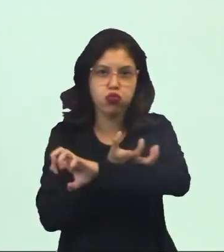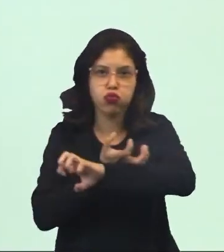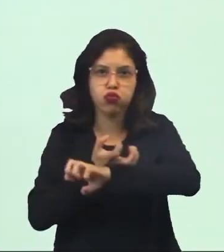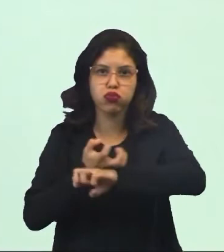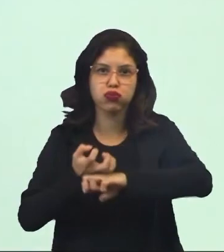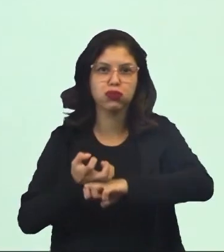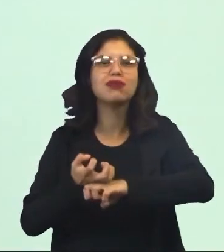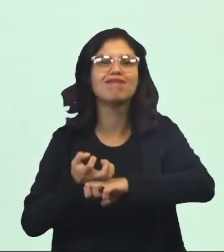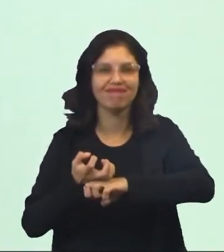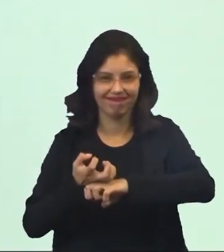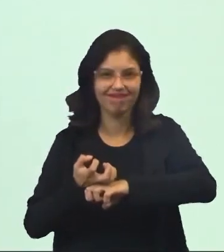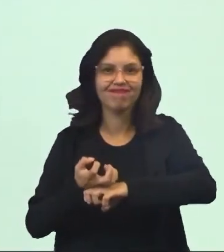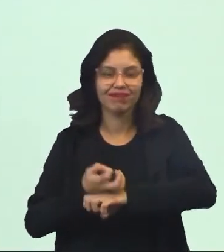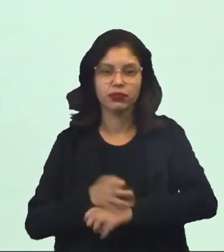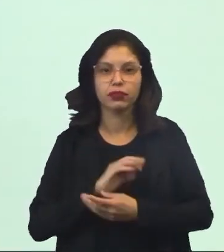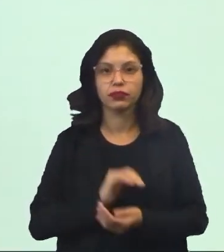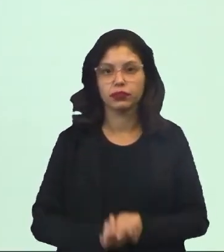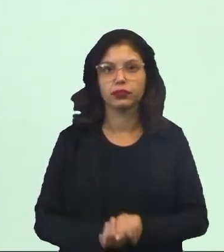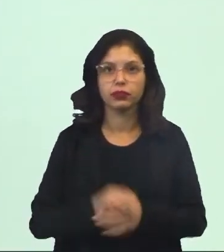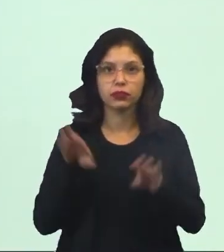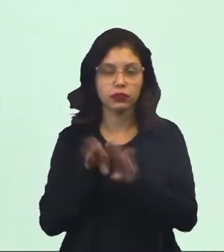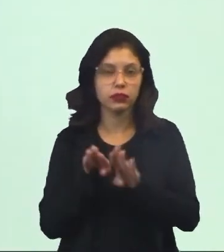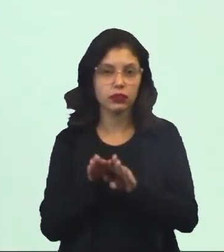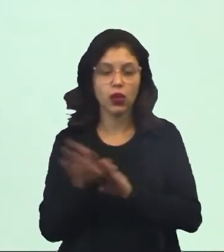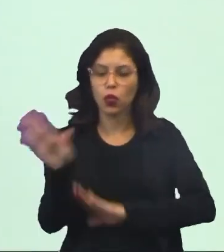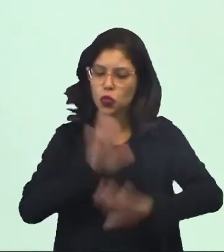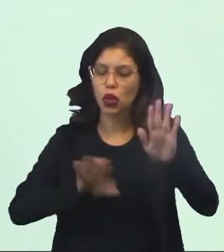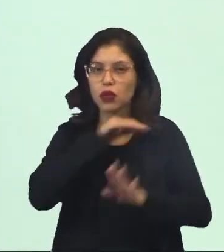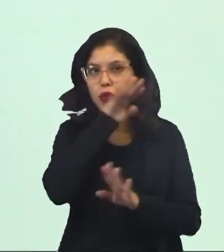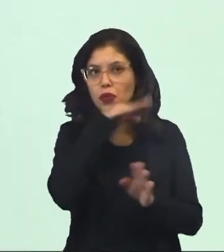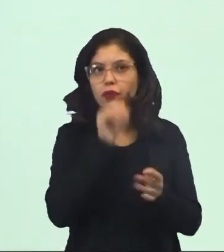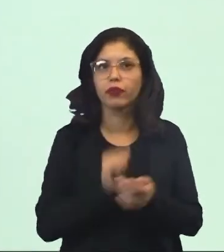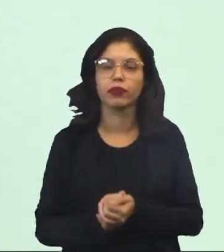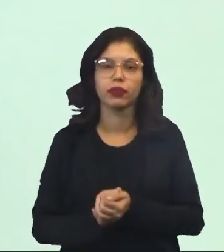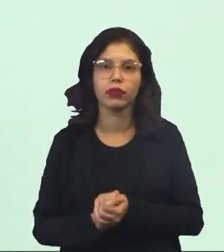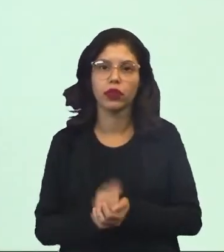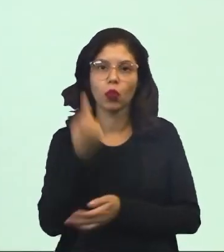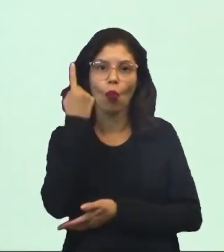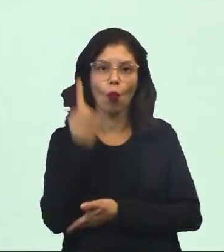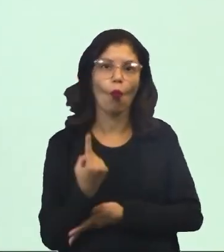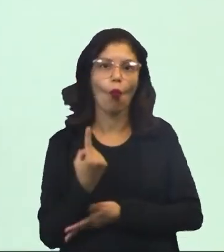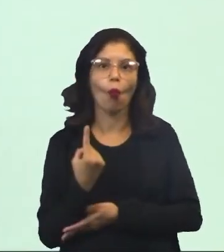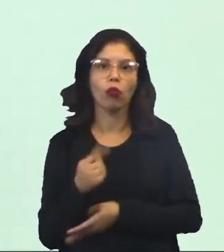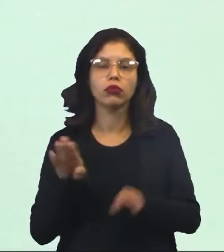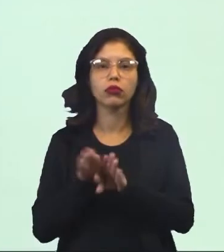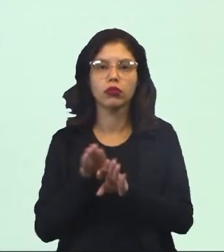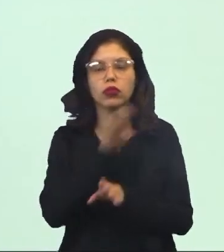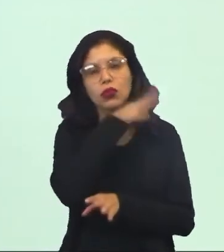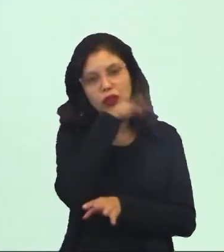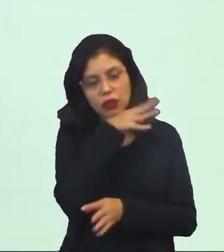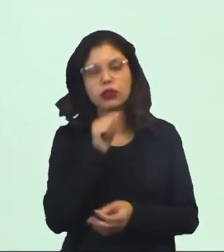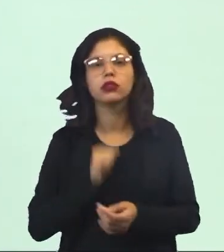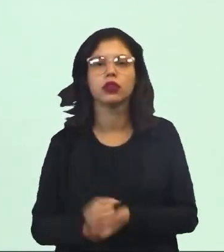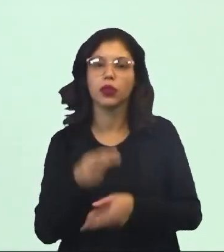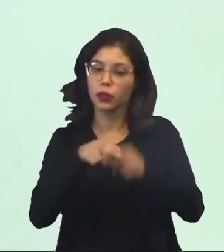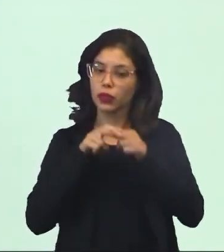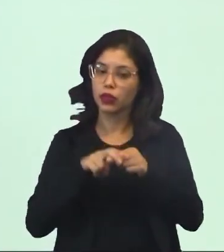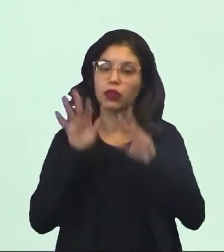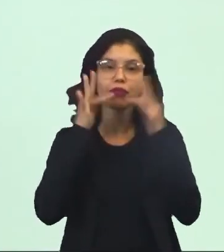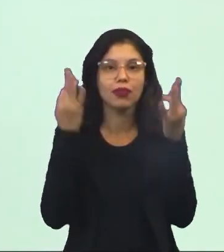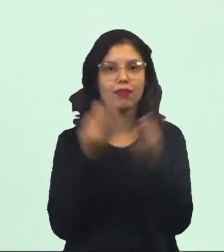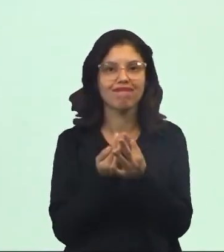alguns vegetais e também a criação de alguns animais fica bem complicado. Por conta disso, a família está